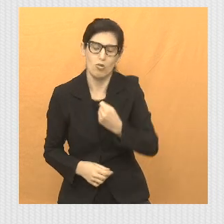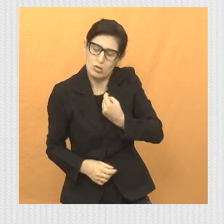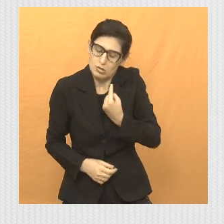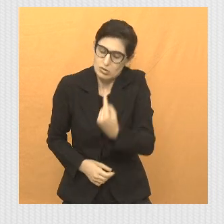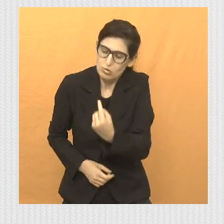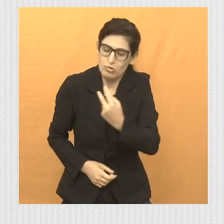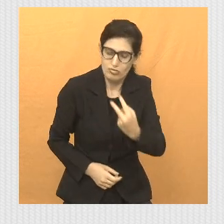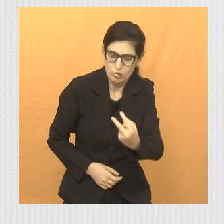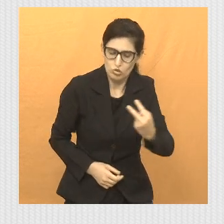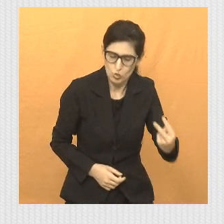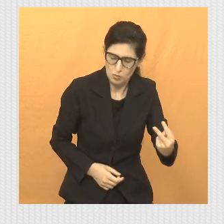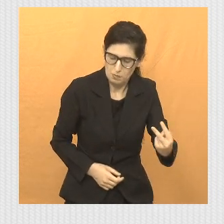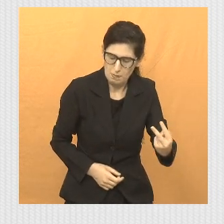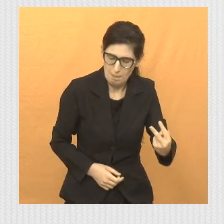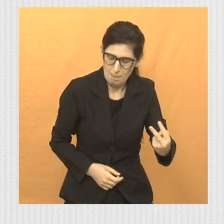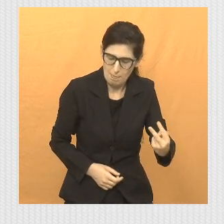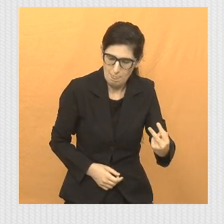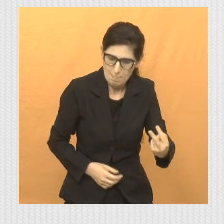48.122